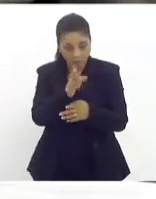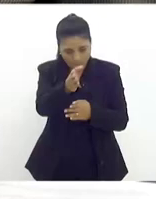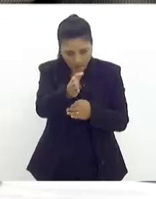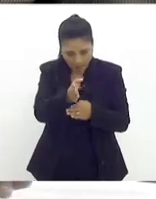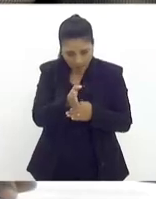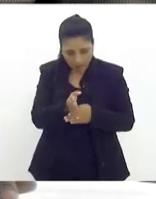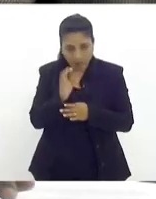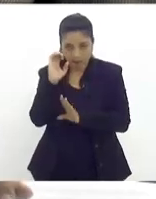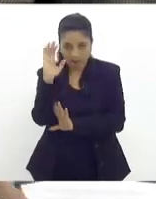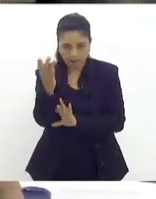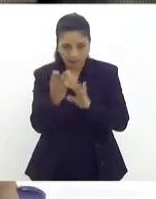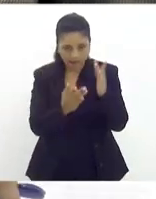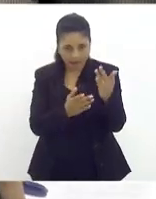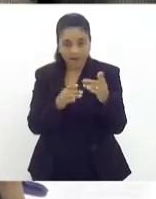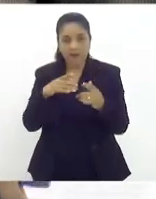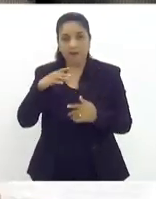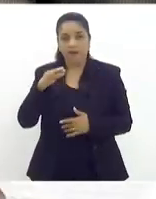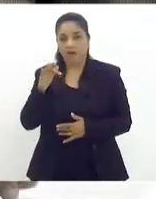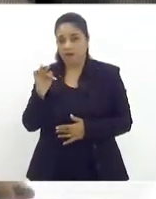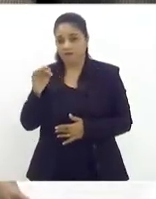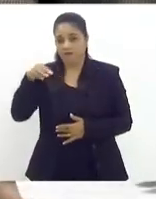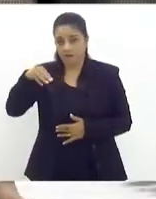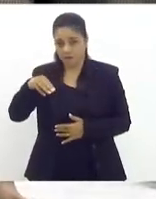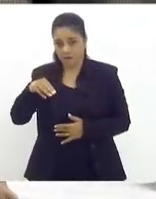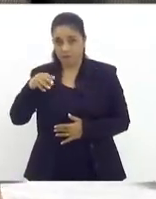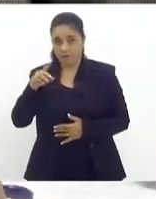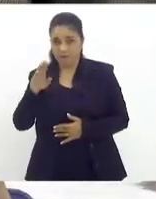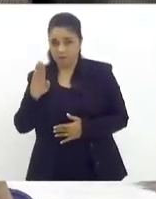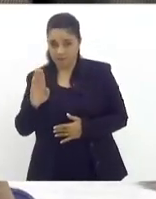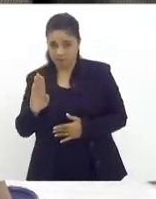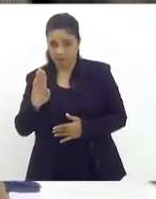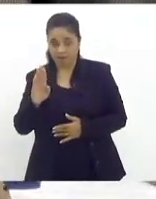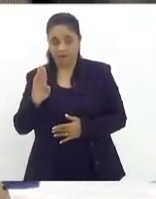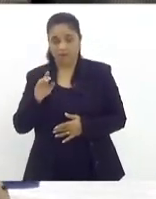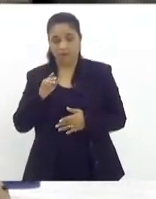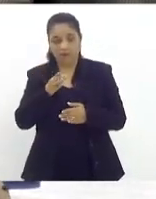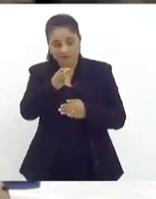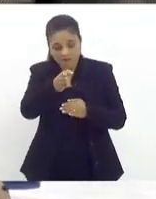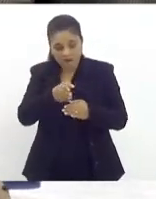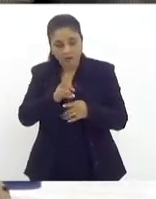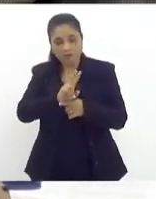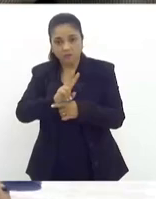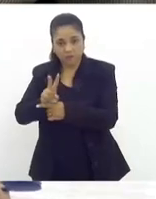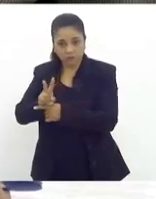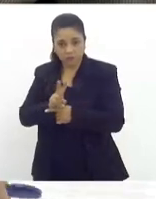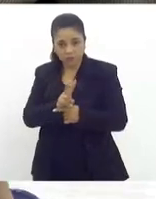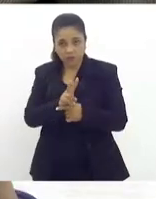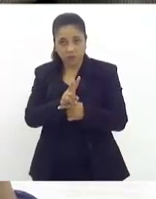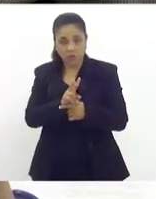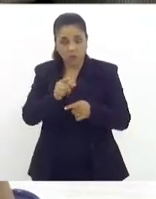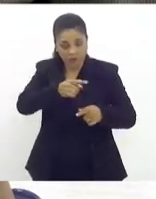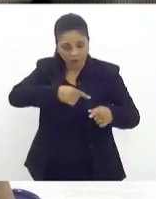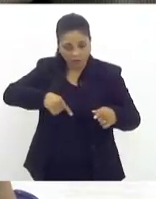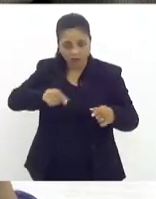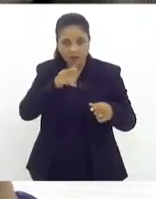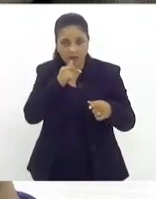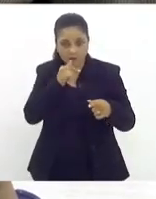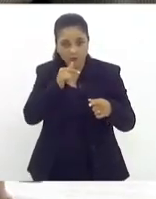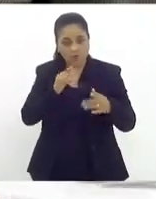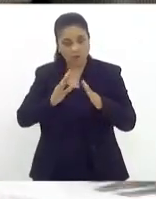a FMP, que é a faixa marginal de proteção, e as populações que estavam mesmo em cima da lagoa foram